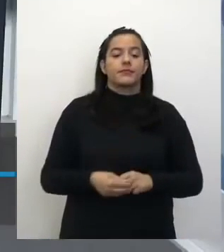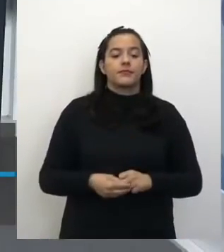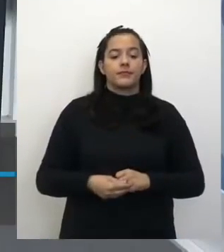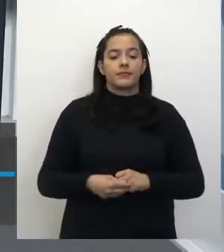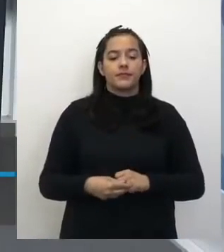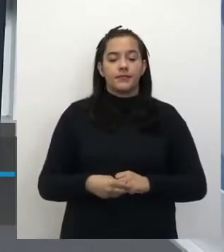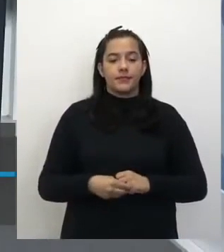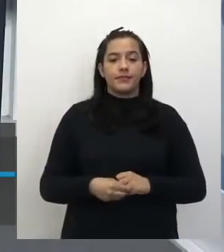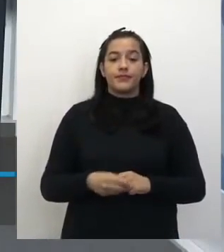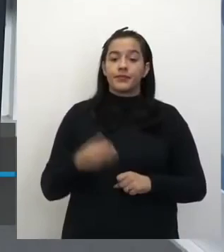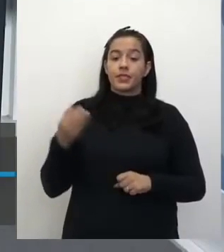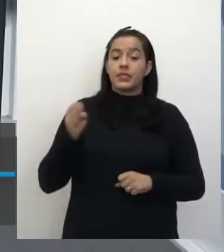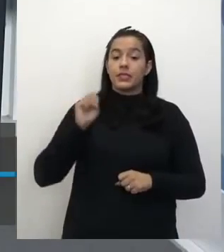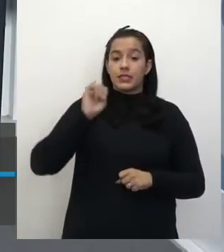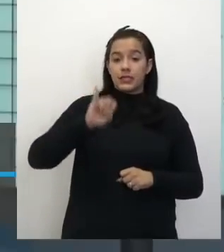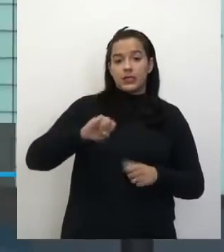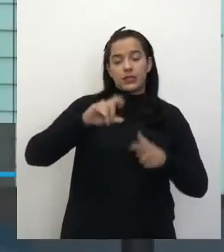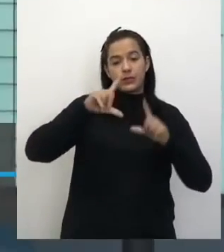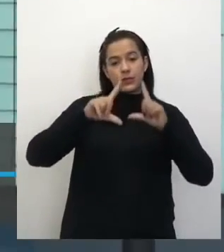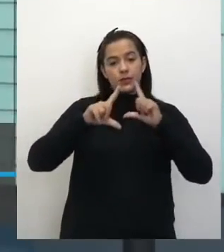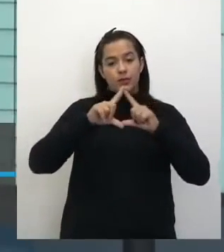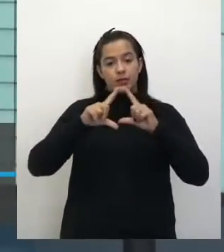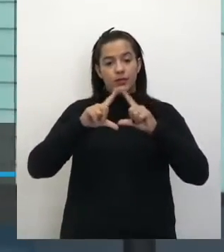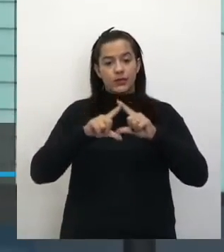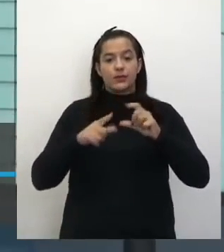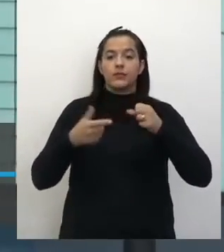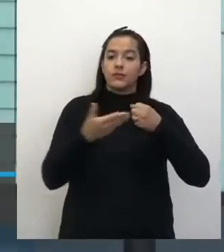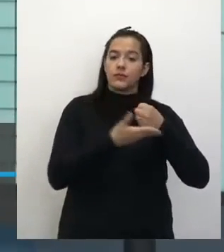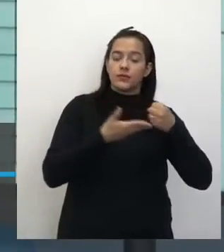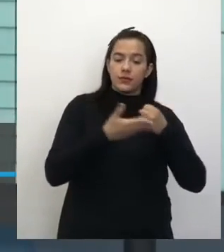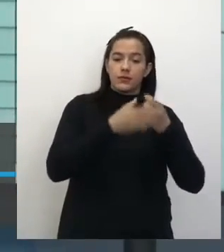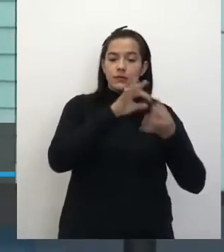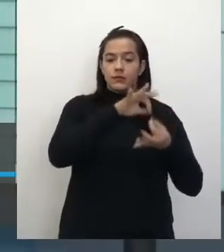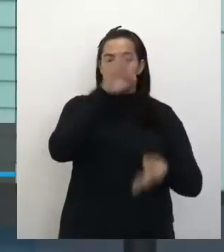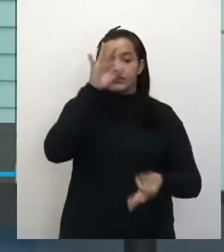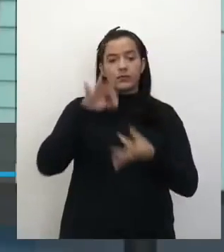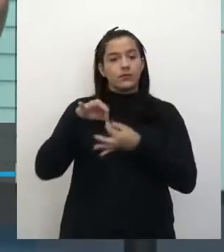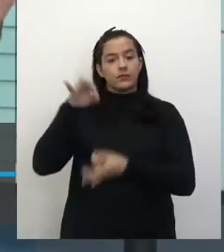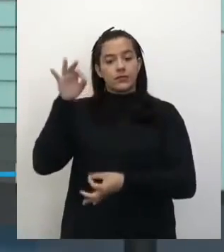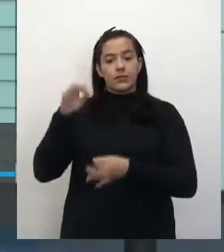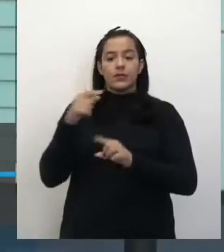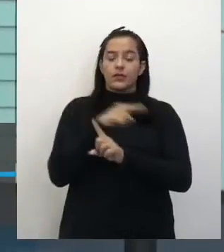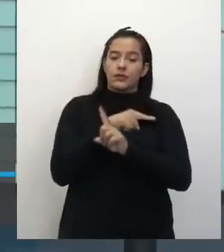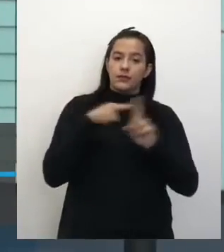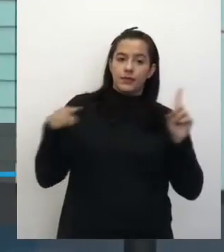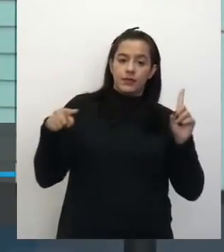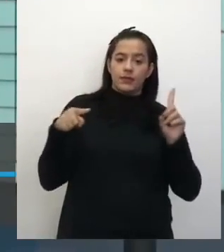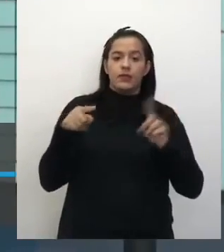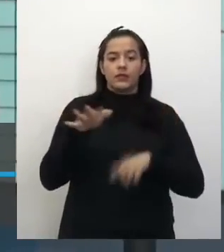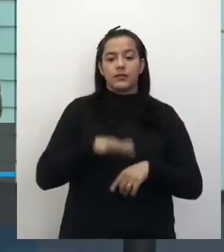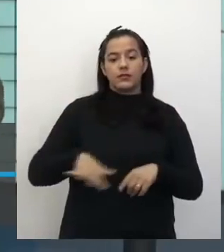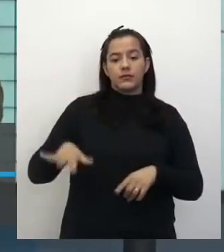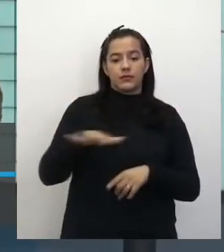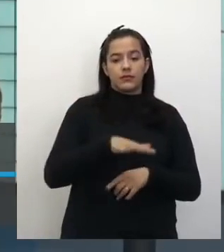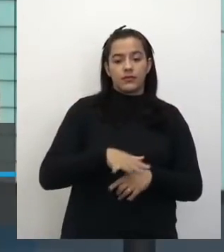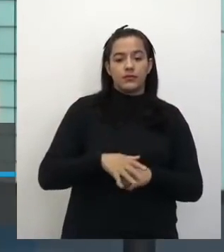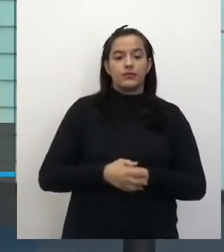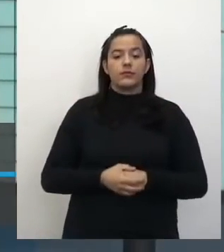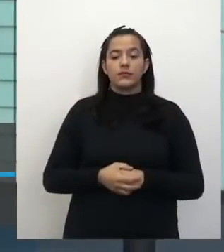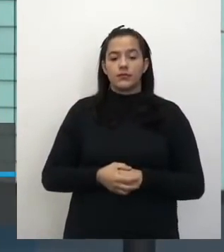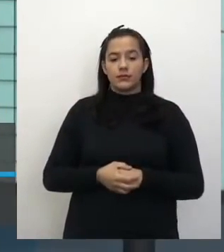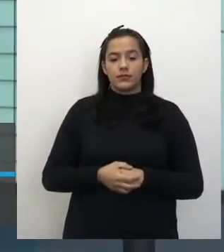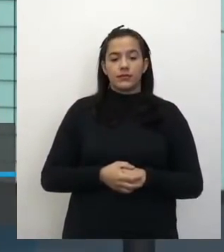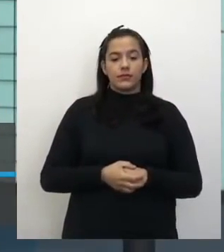Se o triângulo ele tem a mesma base, a mesma altura do retângulo, então ele vai ter a metade da área do retângulo com as